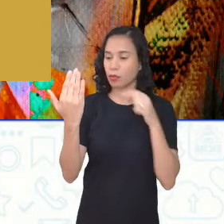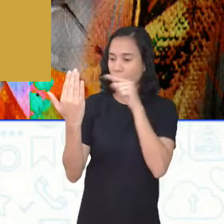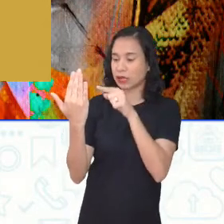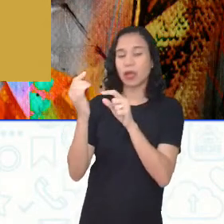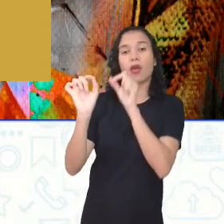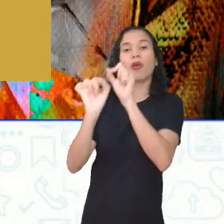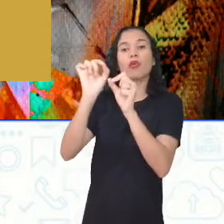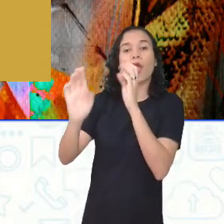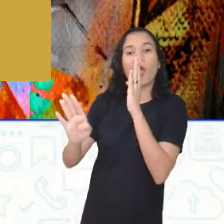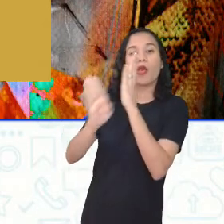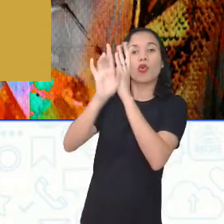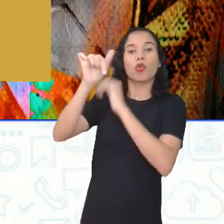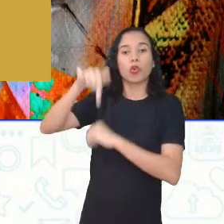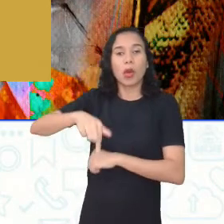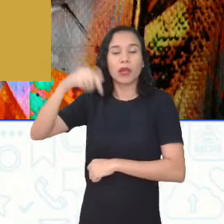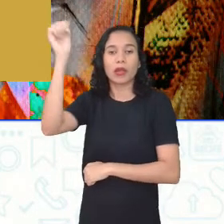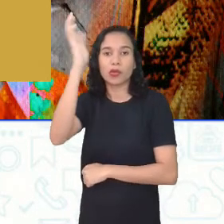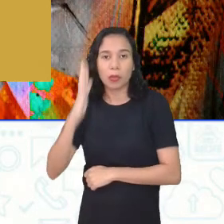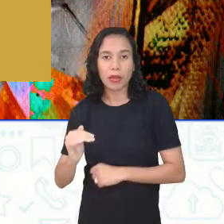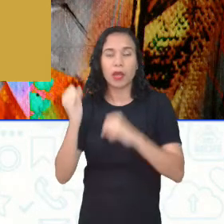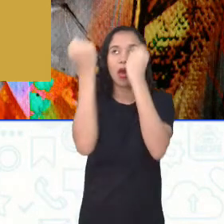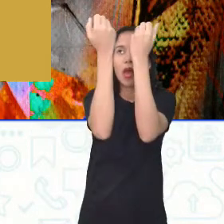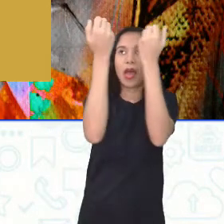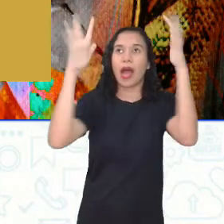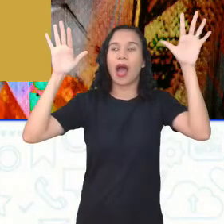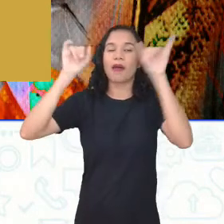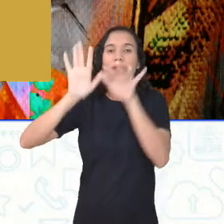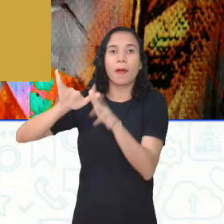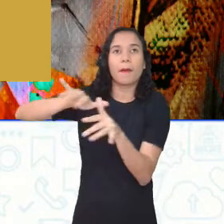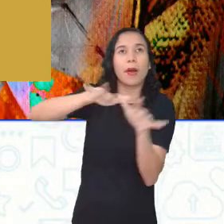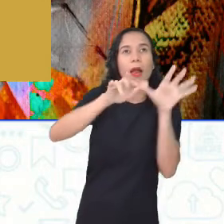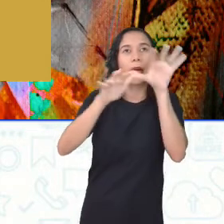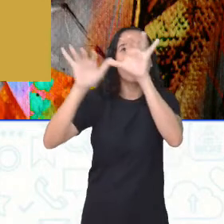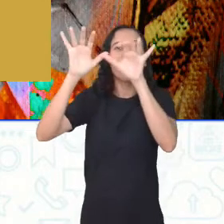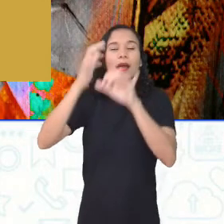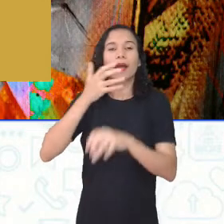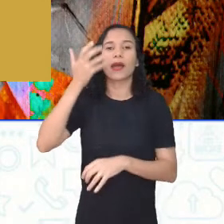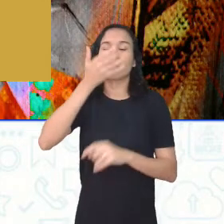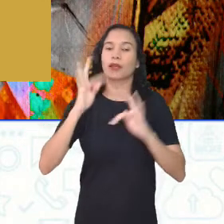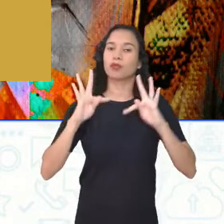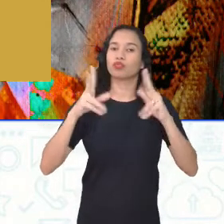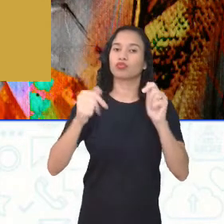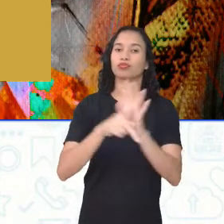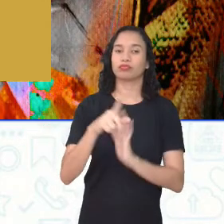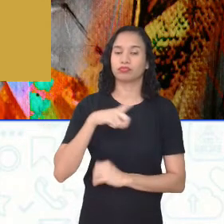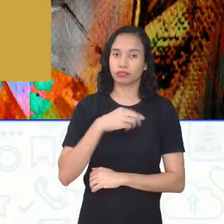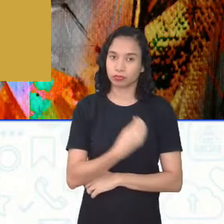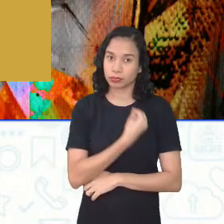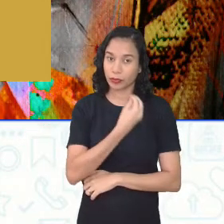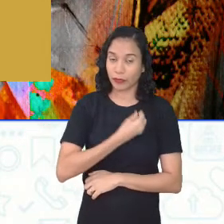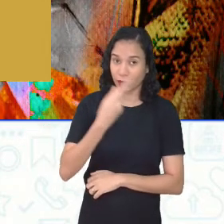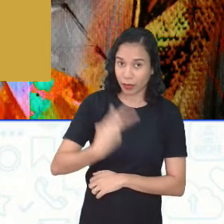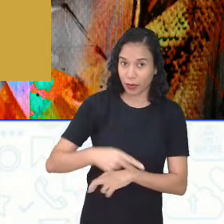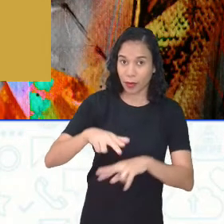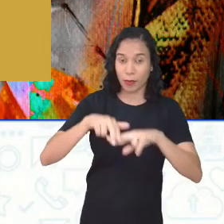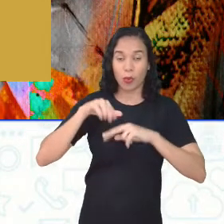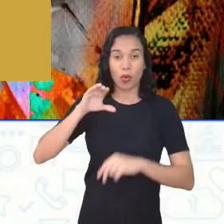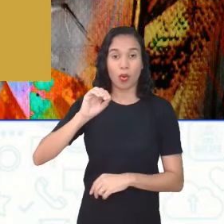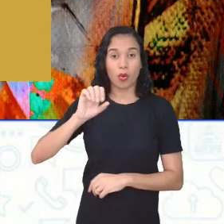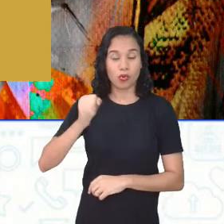Brasil. Palmeiras, sabiá, aves cantarolantes, tudo isso havia aqui. Então, Oswald de